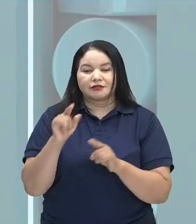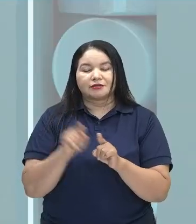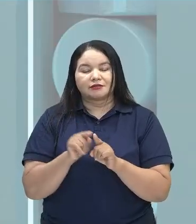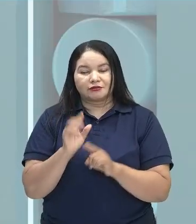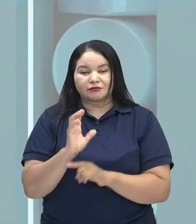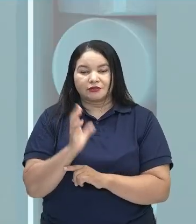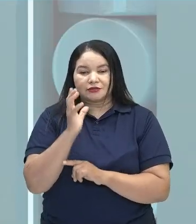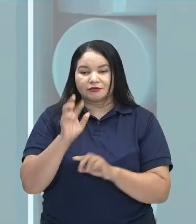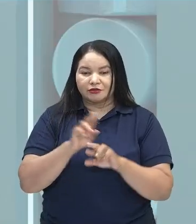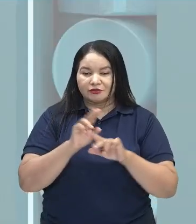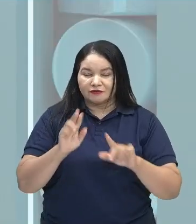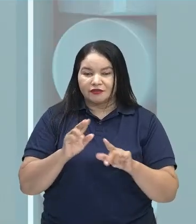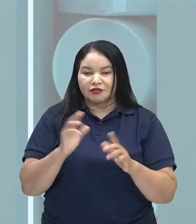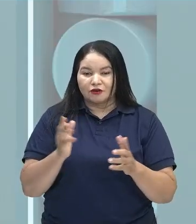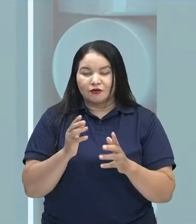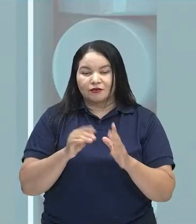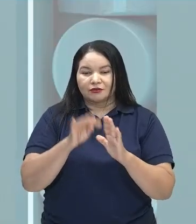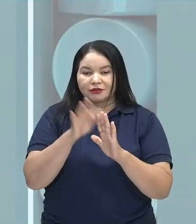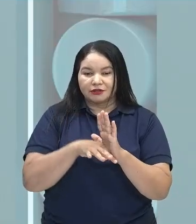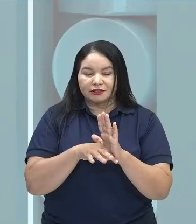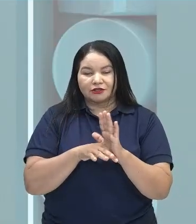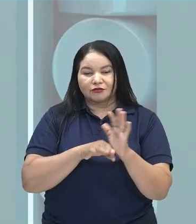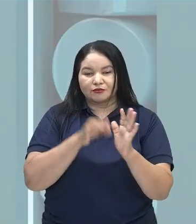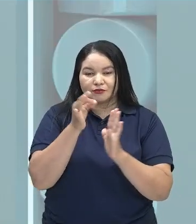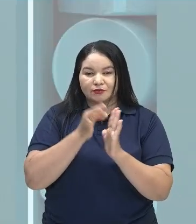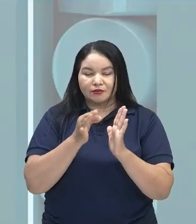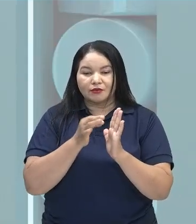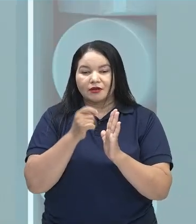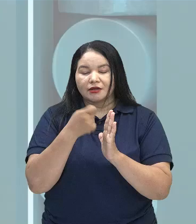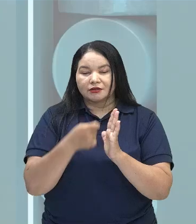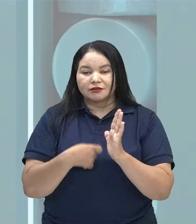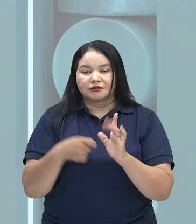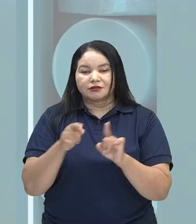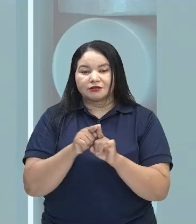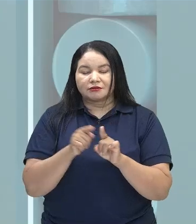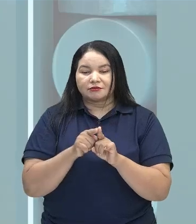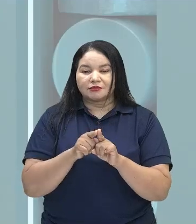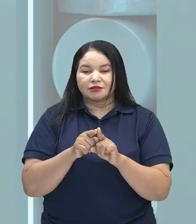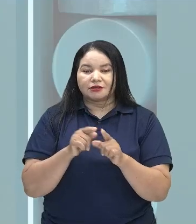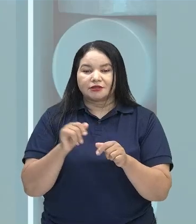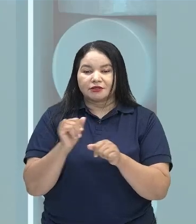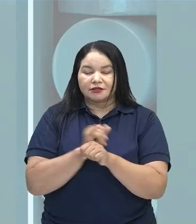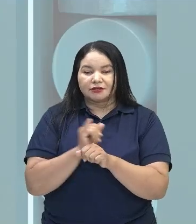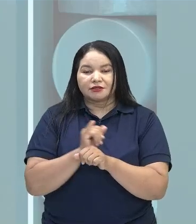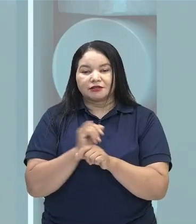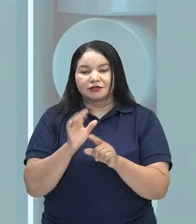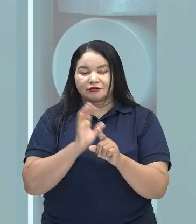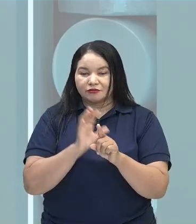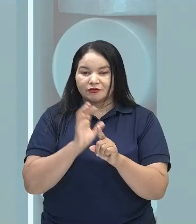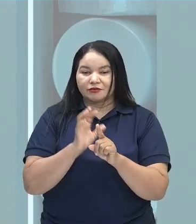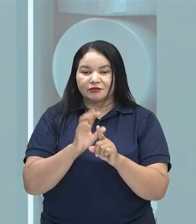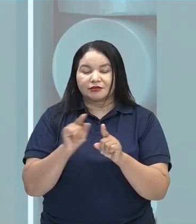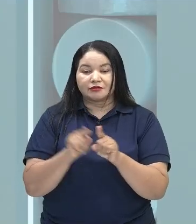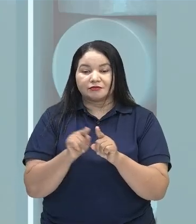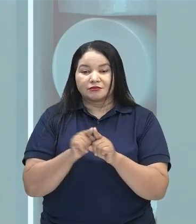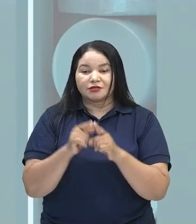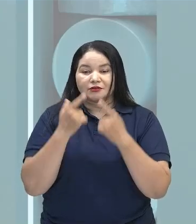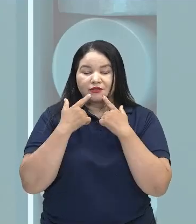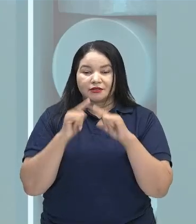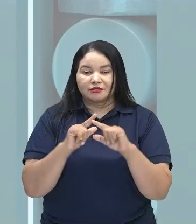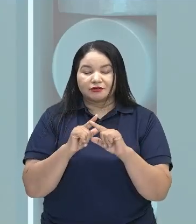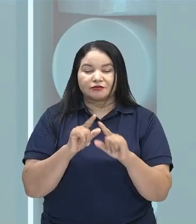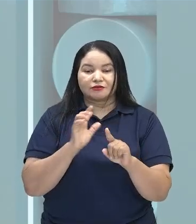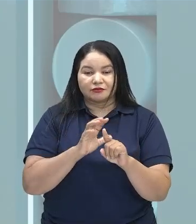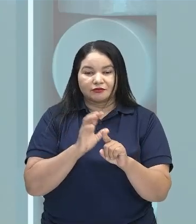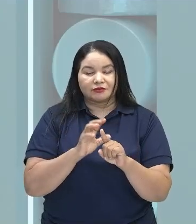que então nós construamos um bom argumento, um argumento convincente, uma linguagem persuasiva, né,